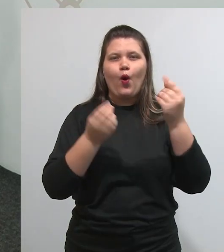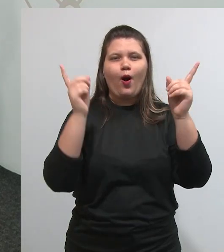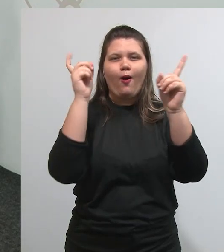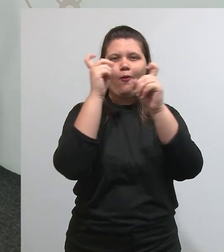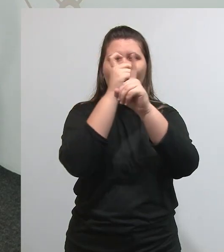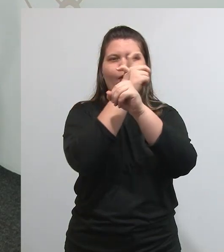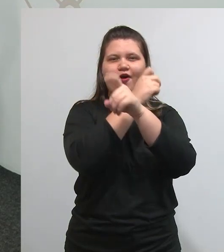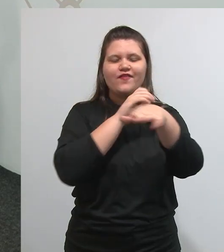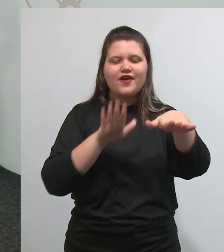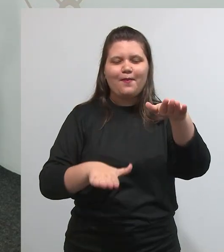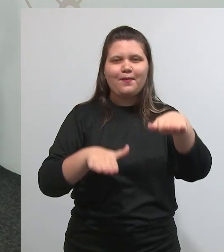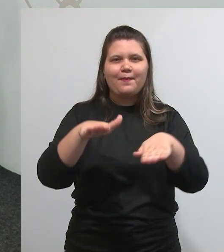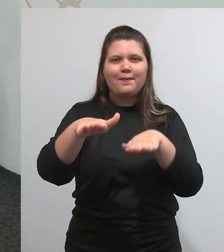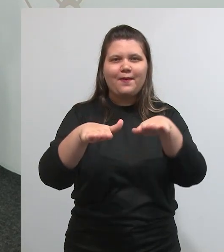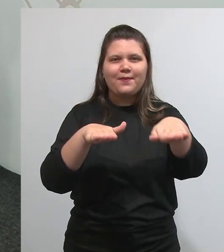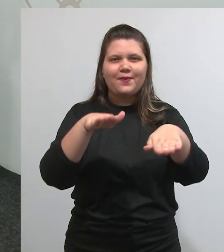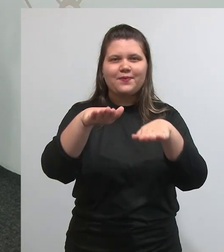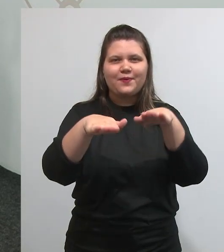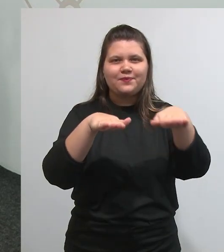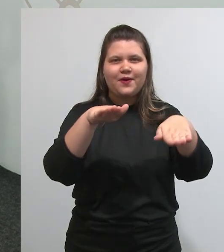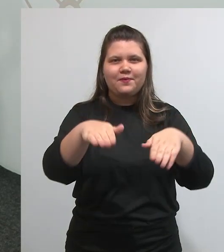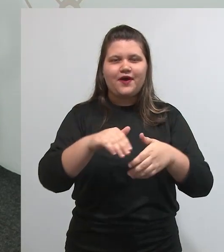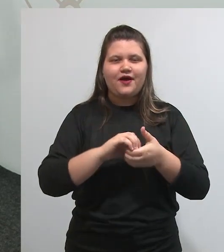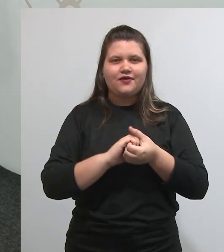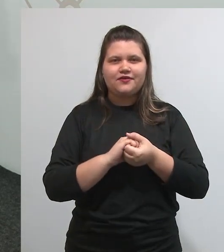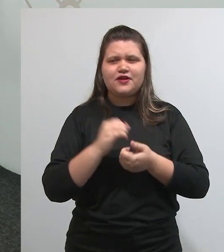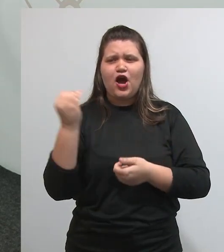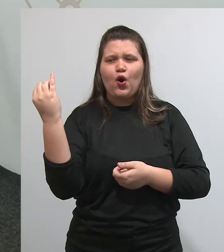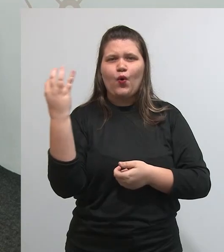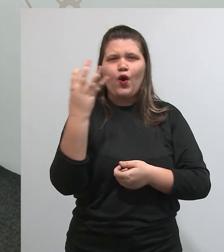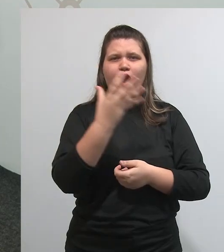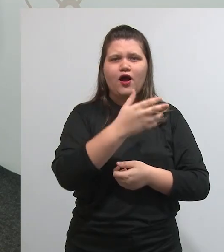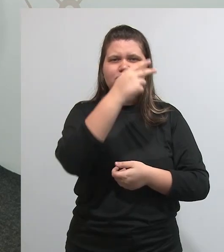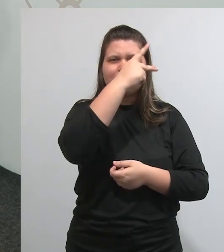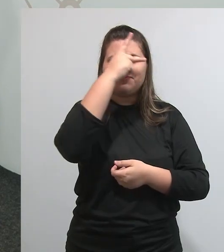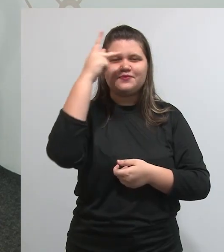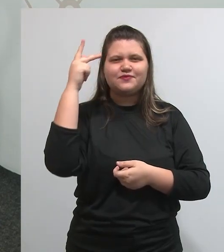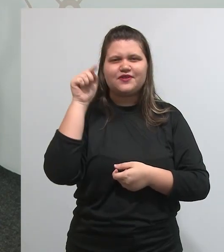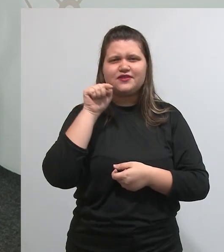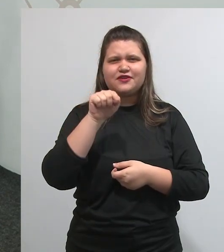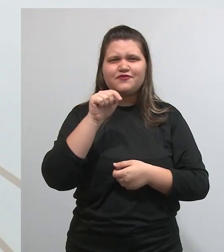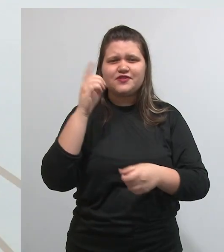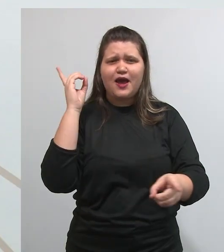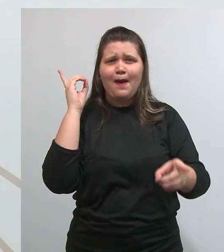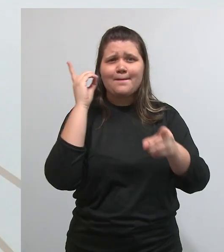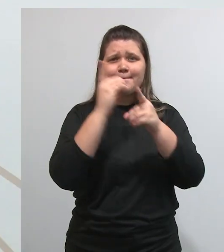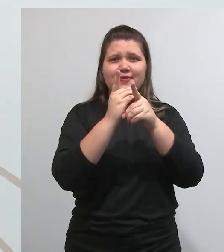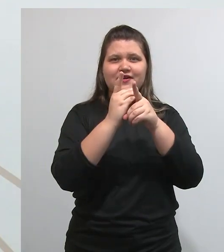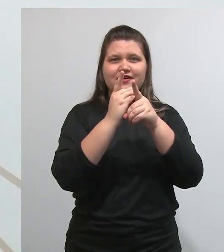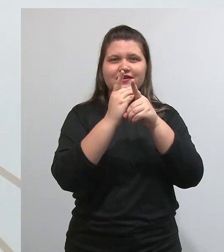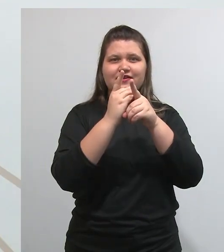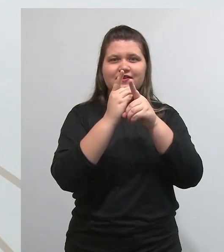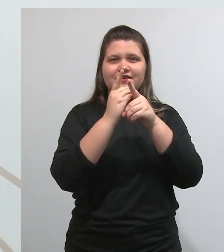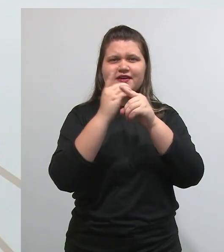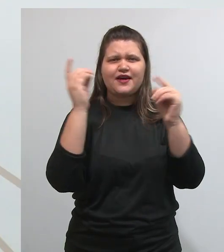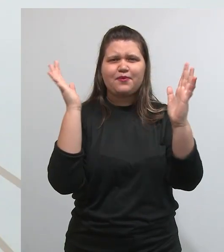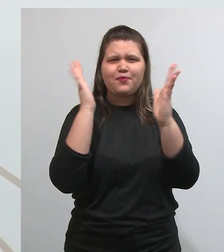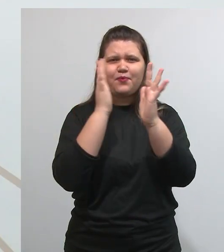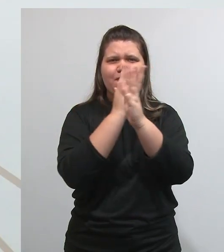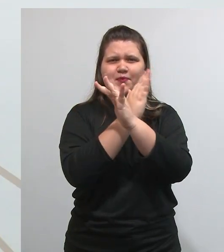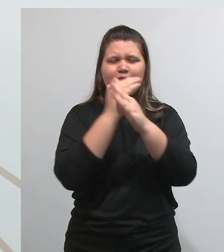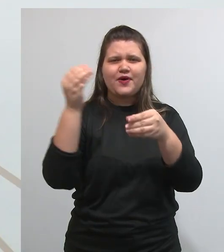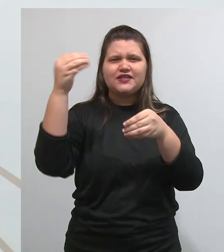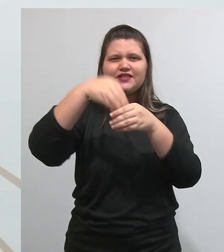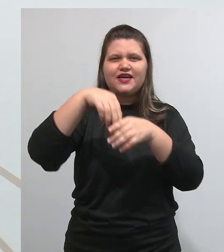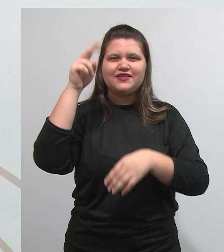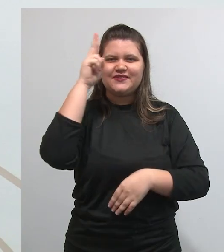essa jornada? Quantas pessoas que você encontrou e passaram pela sua história?